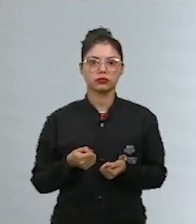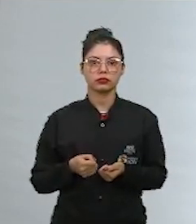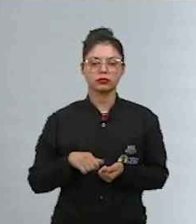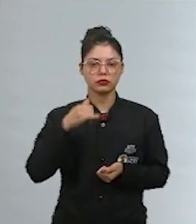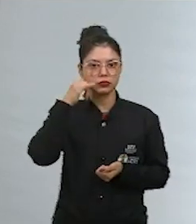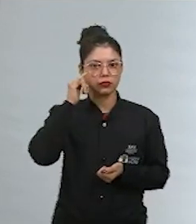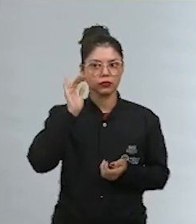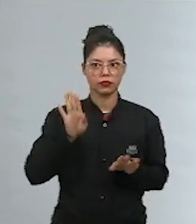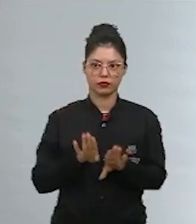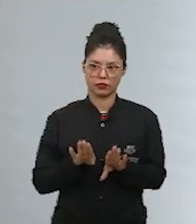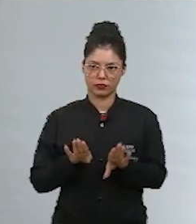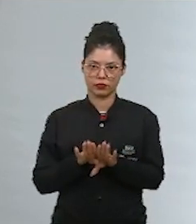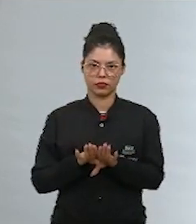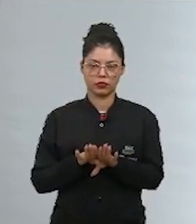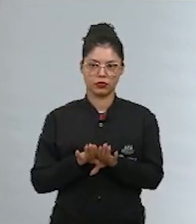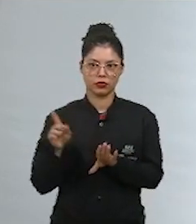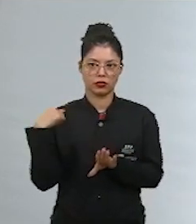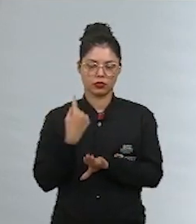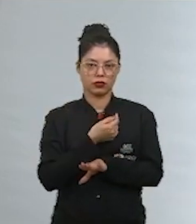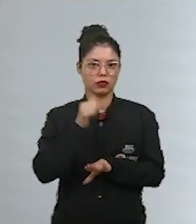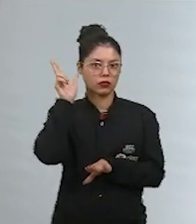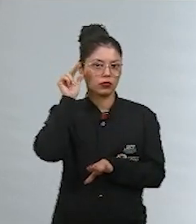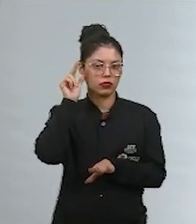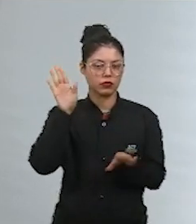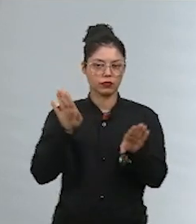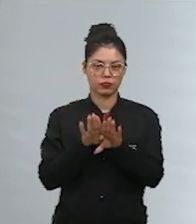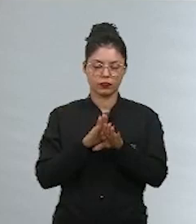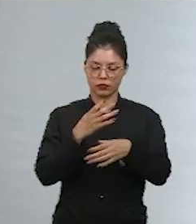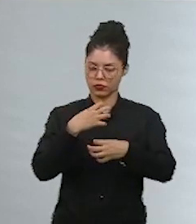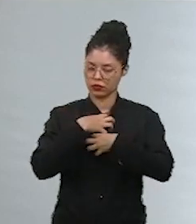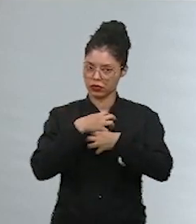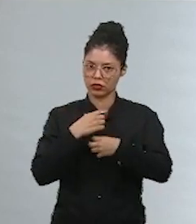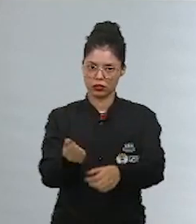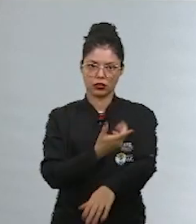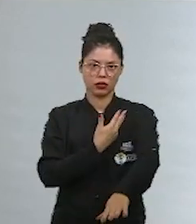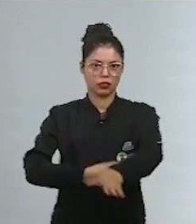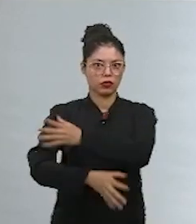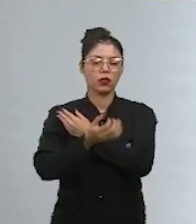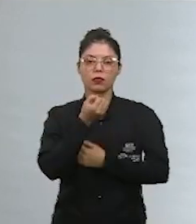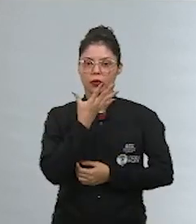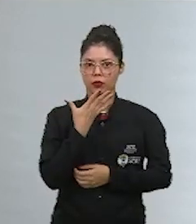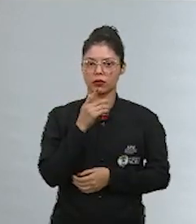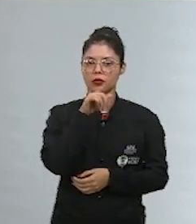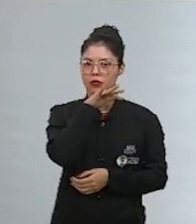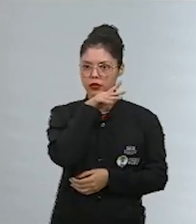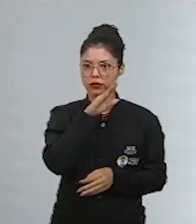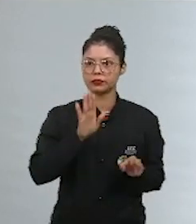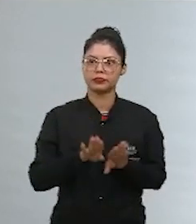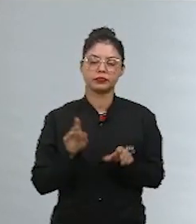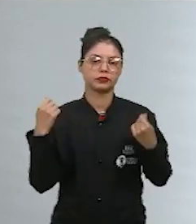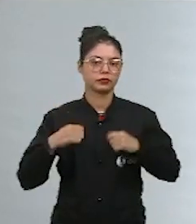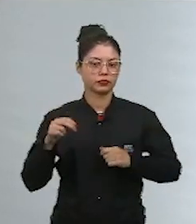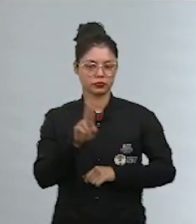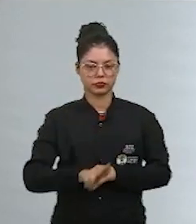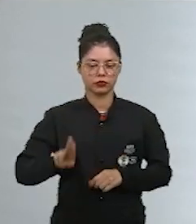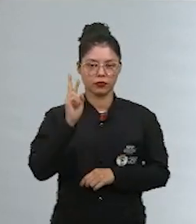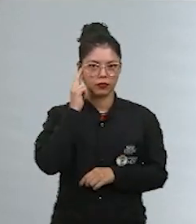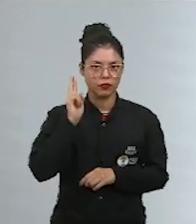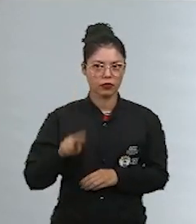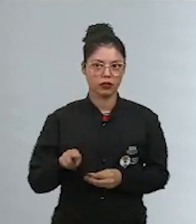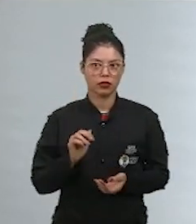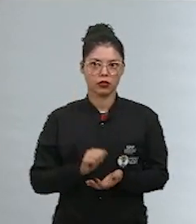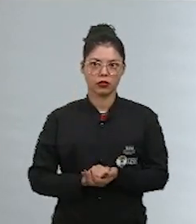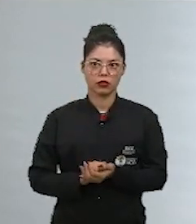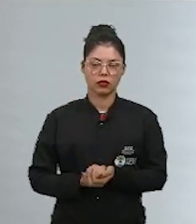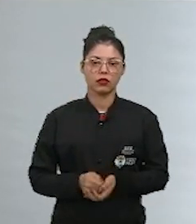cavalos, e os cavalos são os nossos sentimentos. Temos sentimentos bons e sentimentos ruins. Então, devemos usar a razão, no